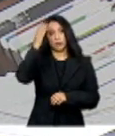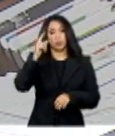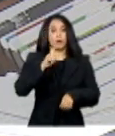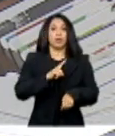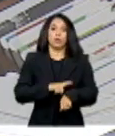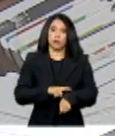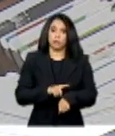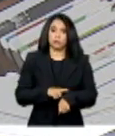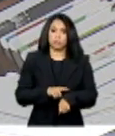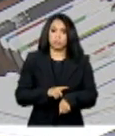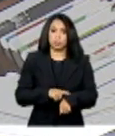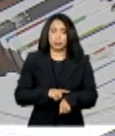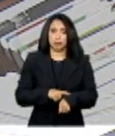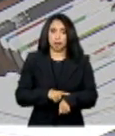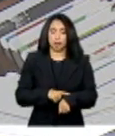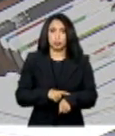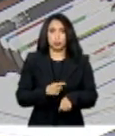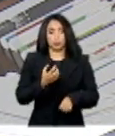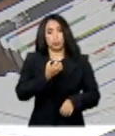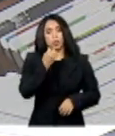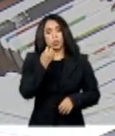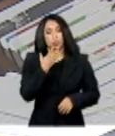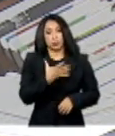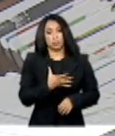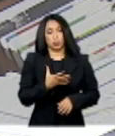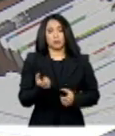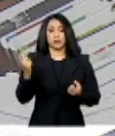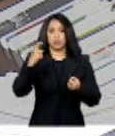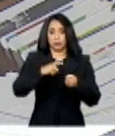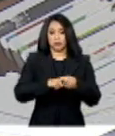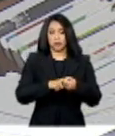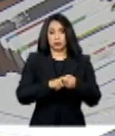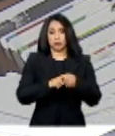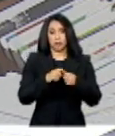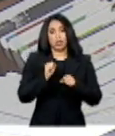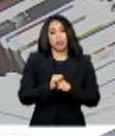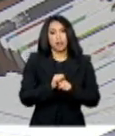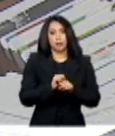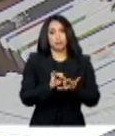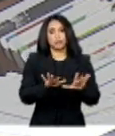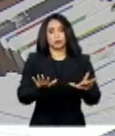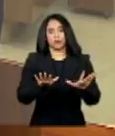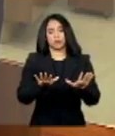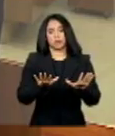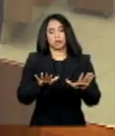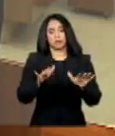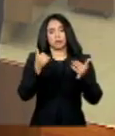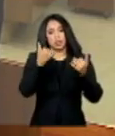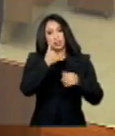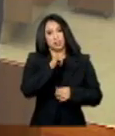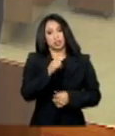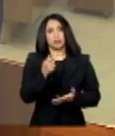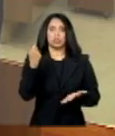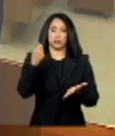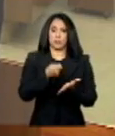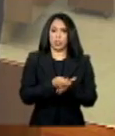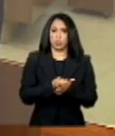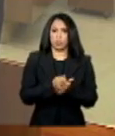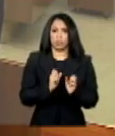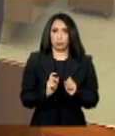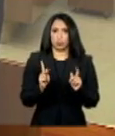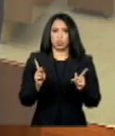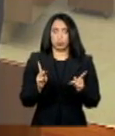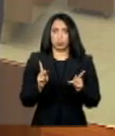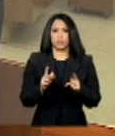razoável e até expedito para ler religação é da energia elétrica uma vez paga taxa correspondente